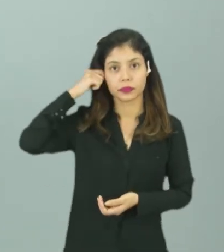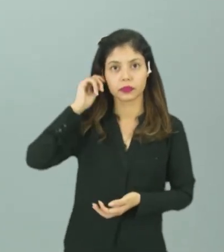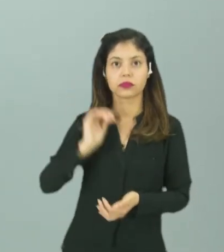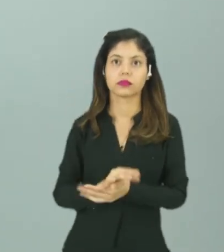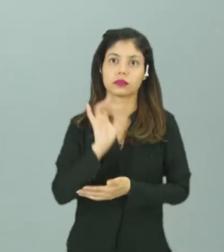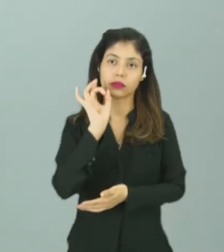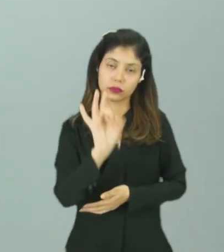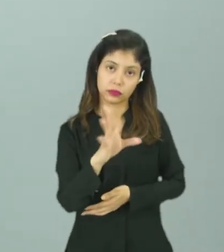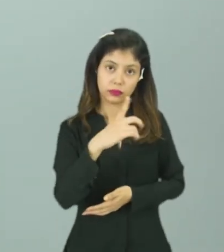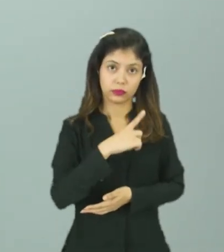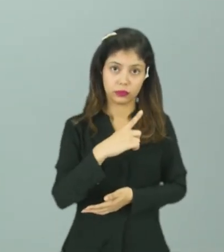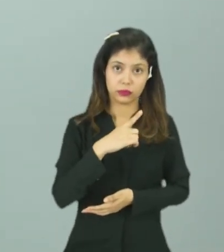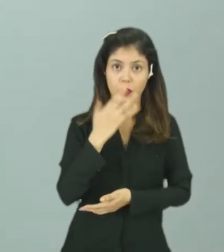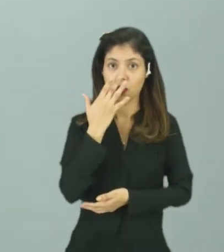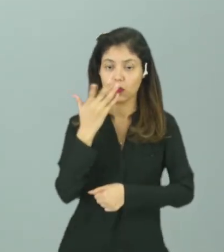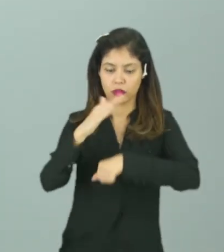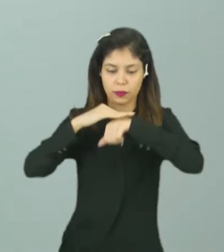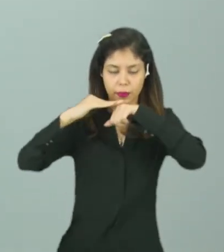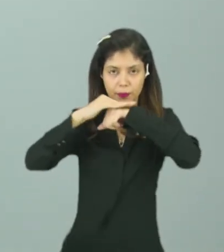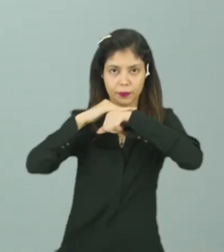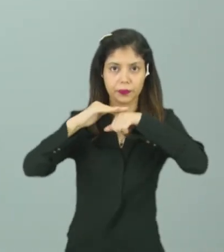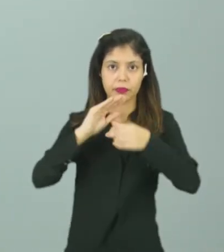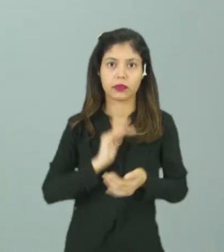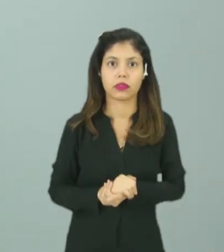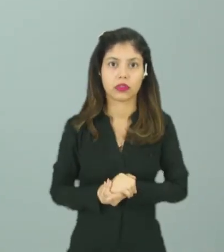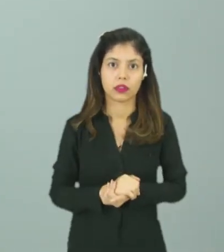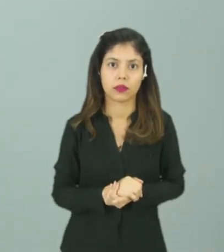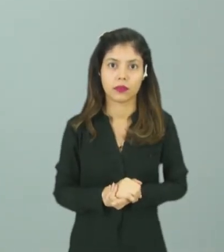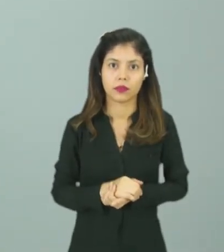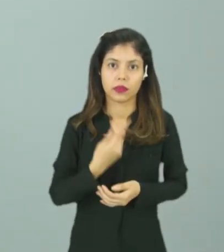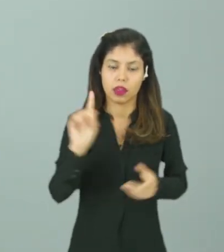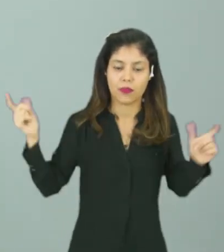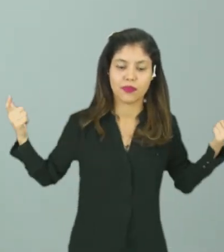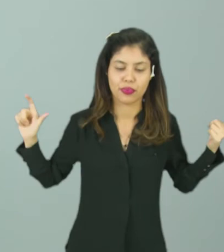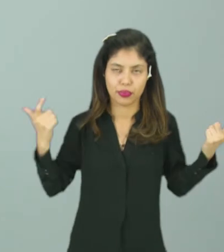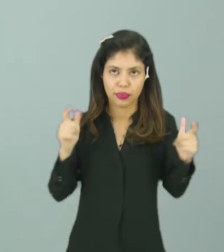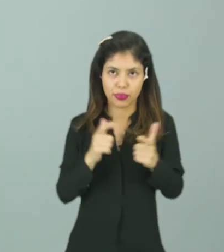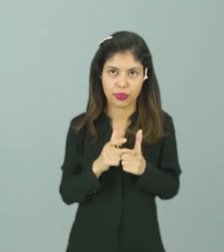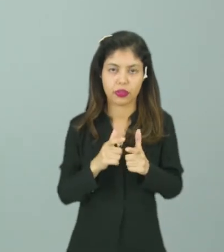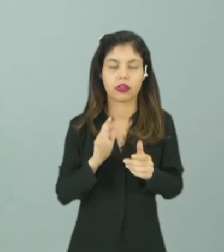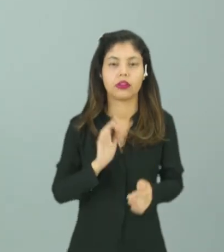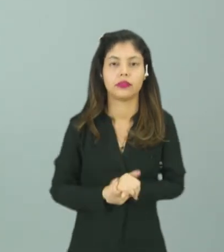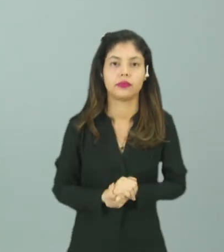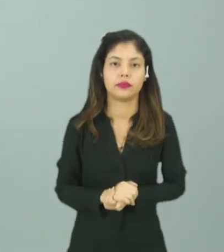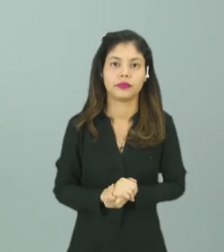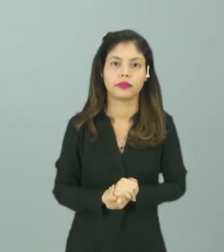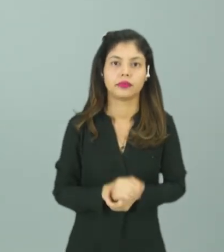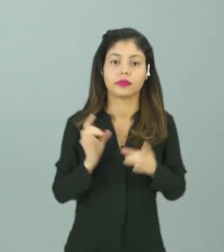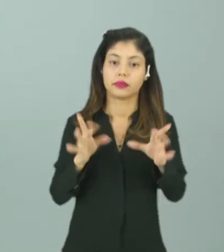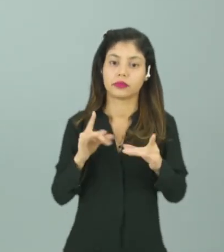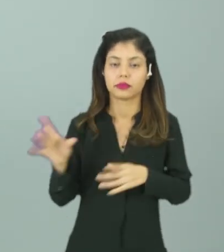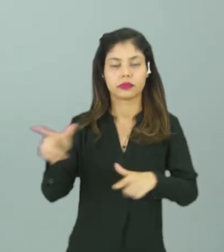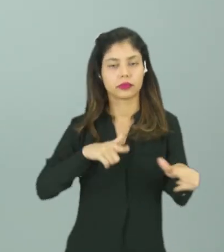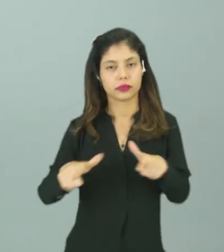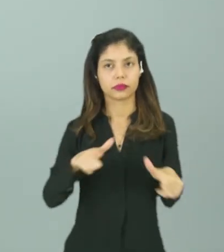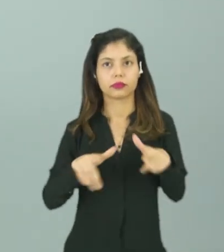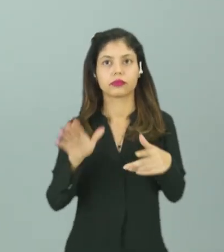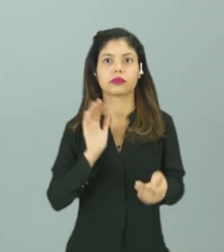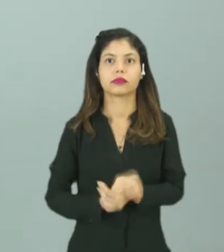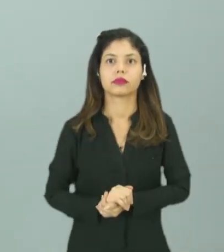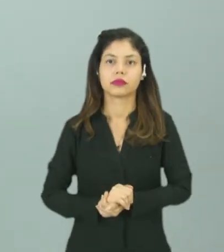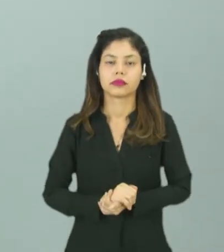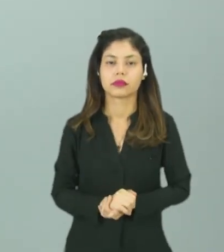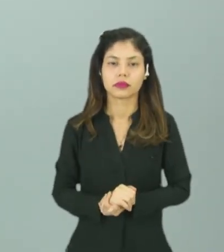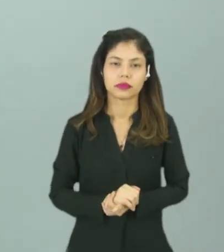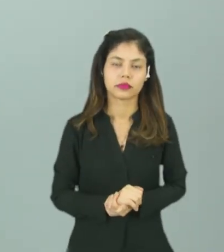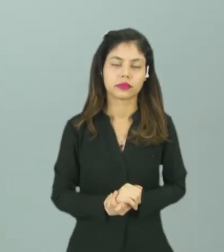negros, apenas por sua cor de pele, eles são em sua minoria, no mercado de trabalho, eles